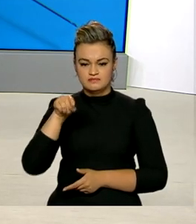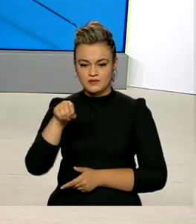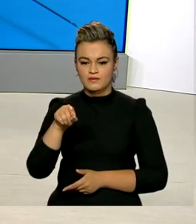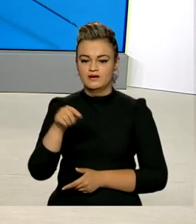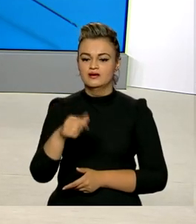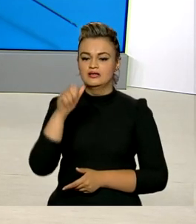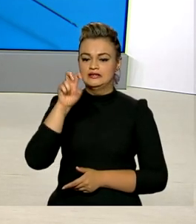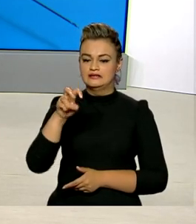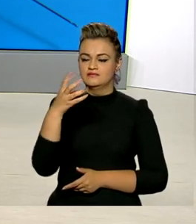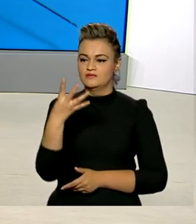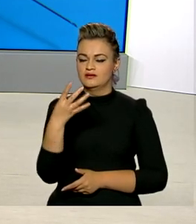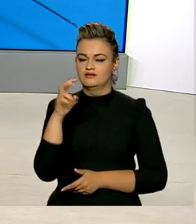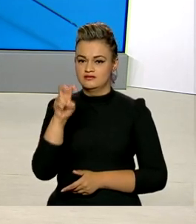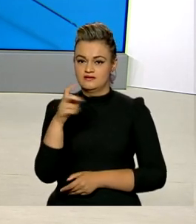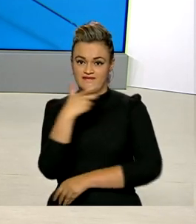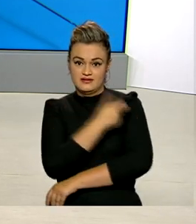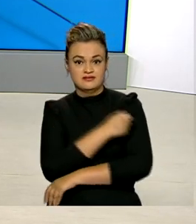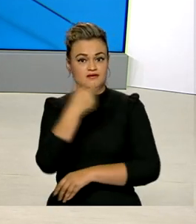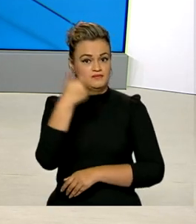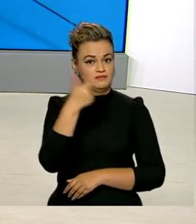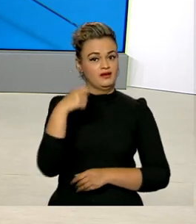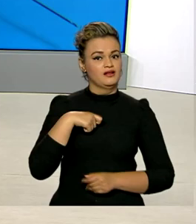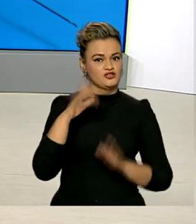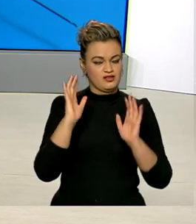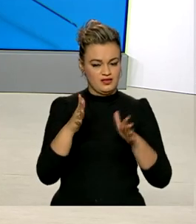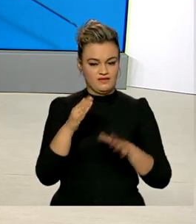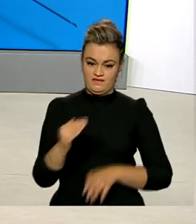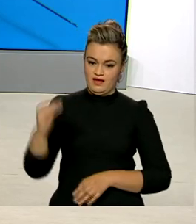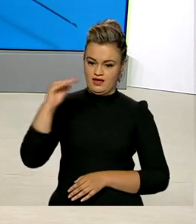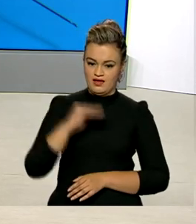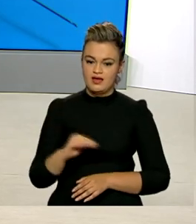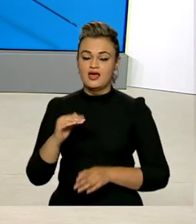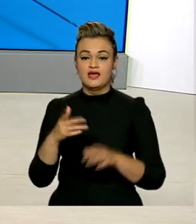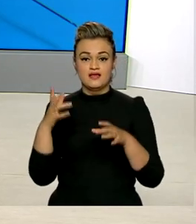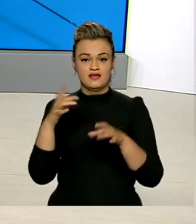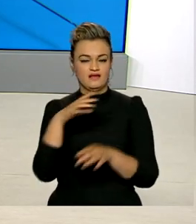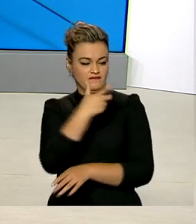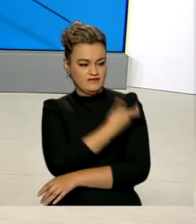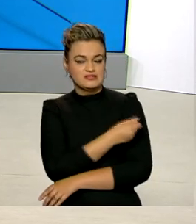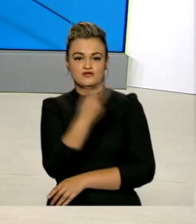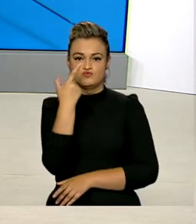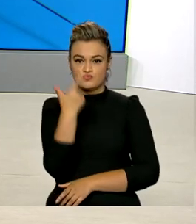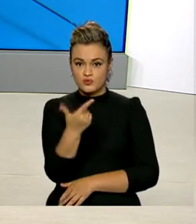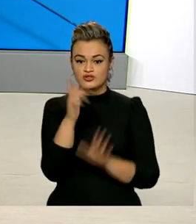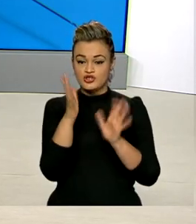90.123.545 pessoas receberam a primeira dose da vacina e o número de pessoas que receberam as duas